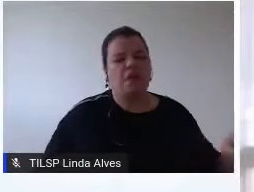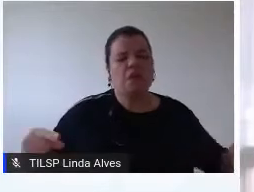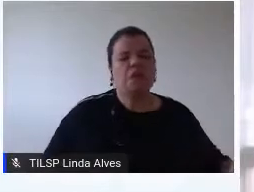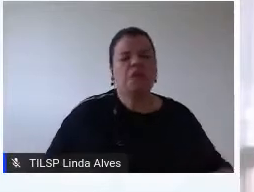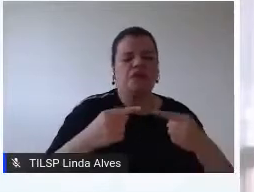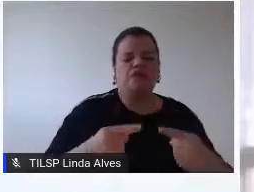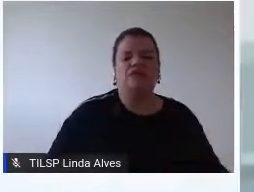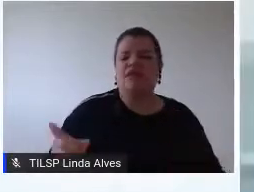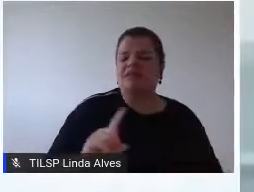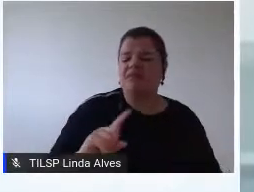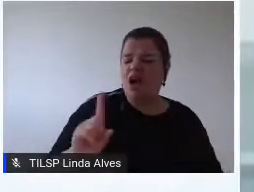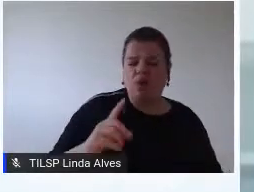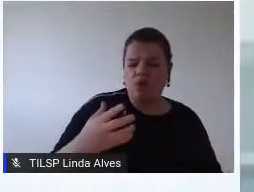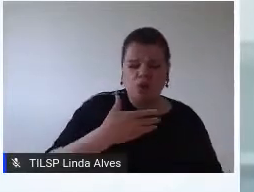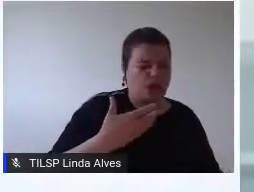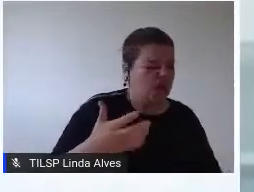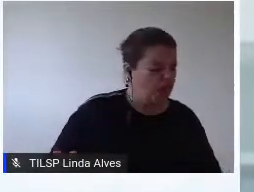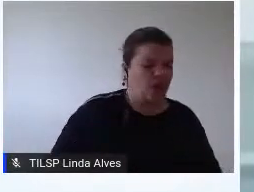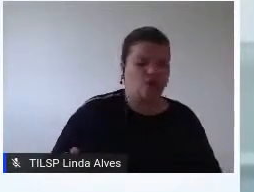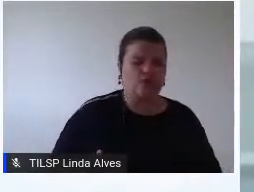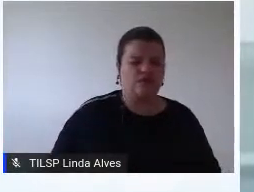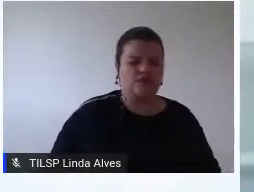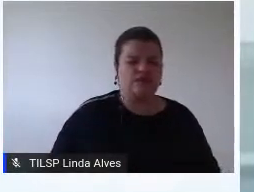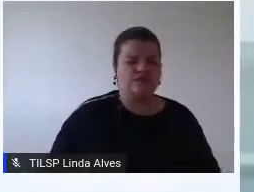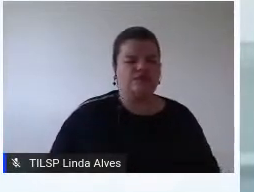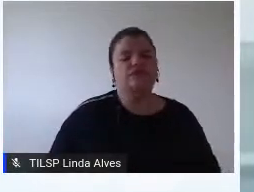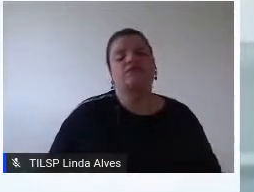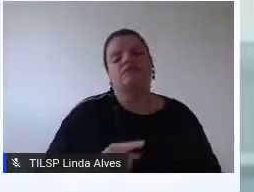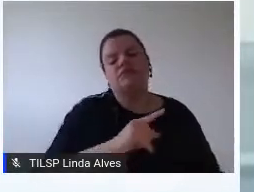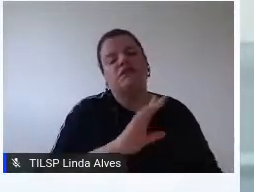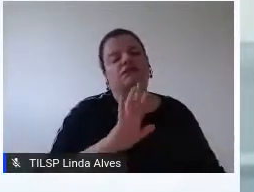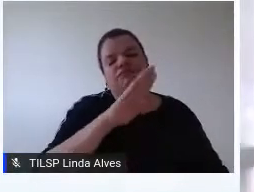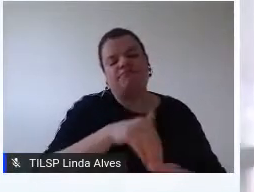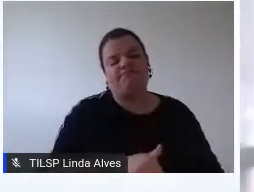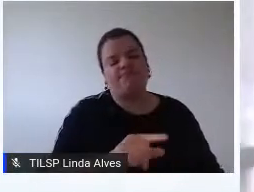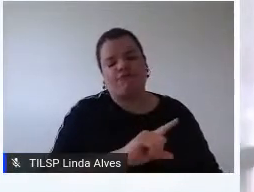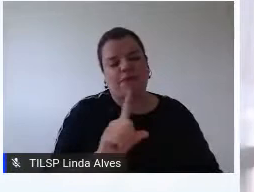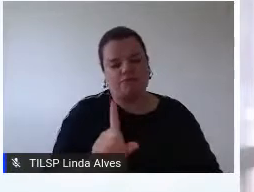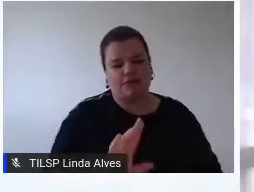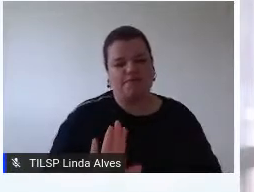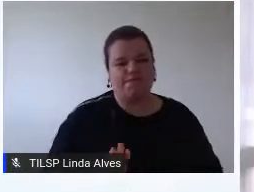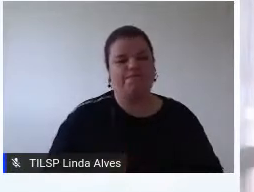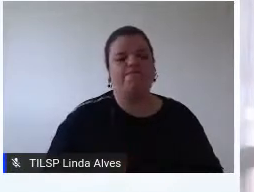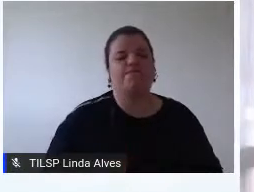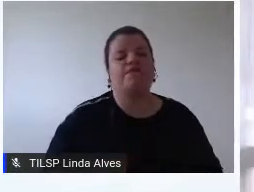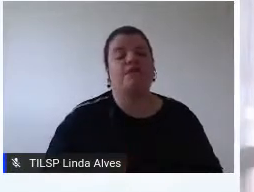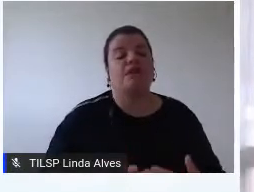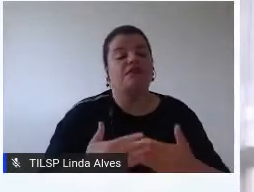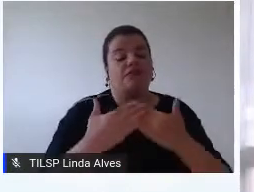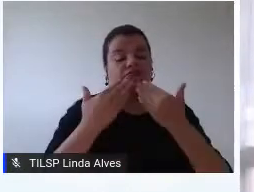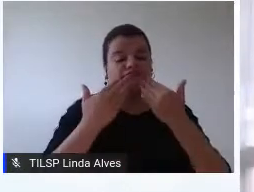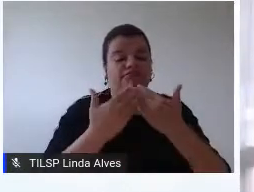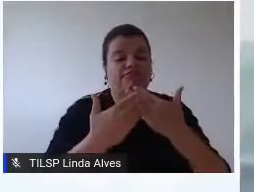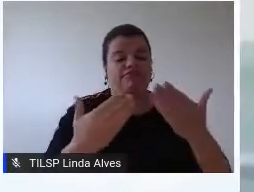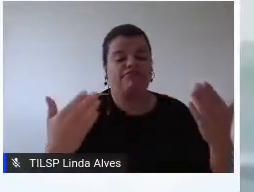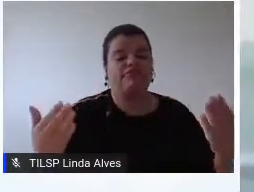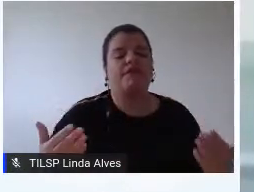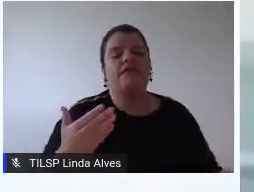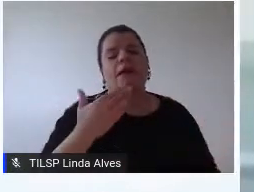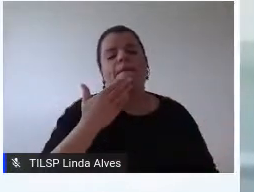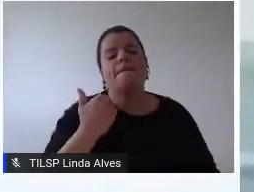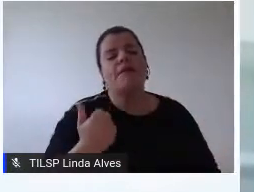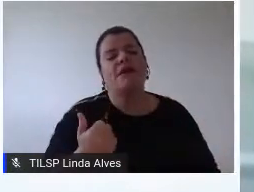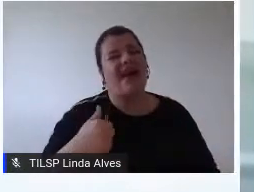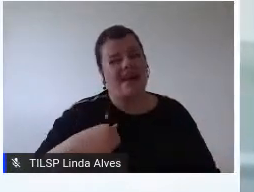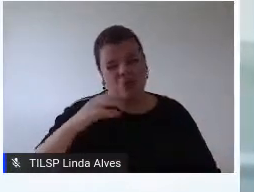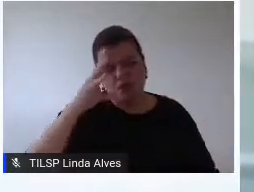num candidato do governo. Sim. Então, é bom não apostar nisso. Então, Não. diante de todos esses senões, qual foi a conclusão